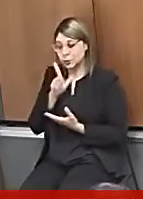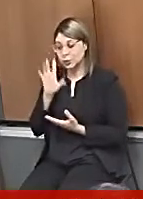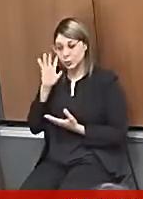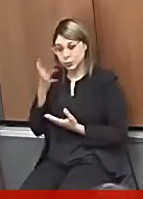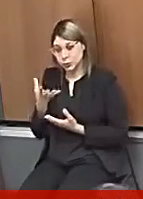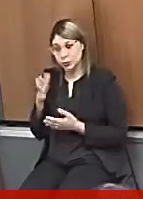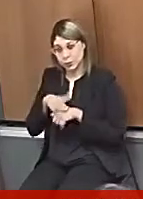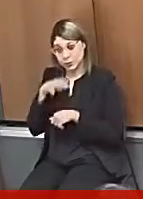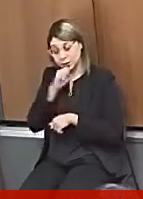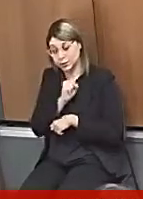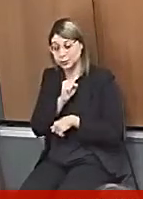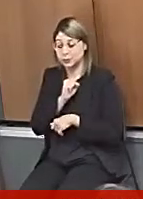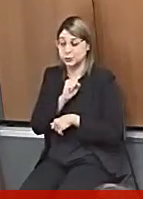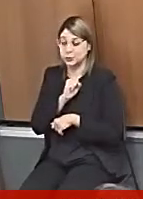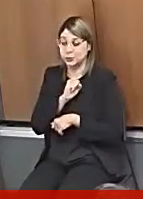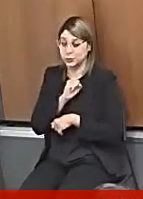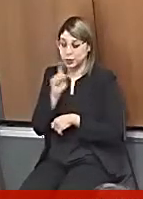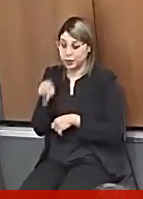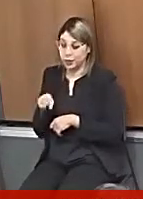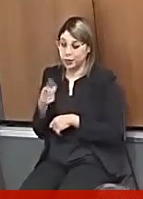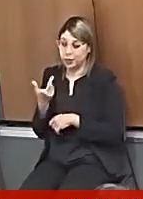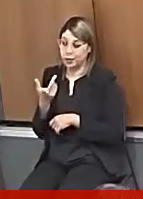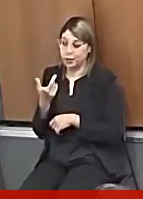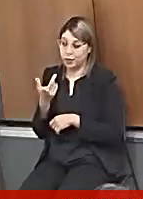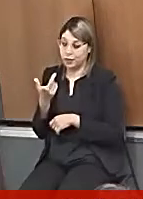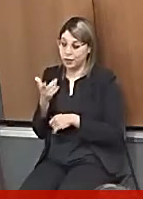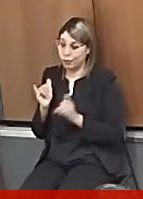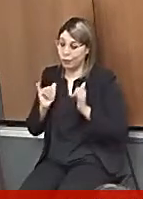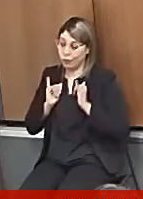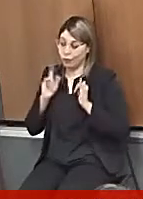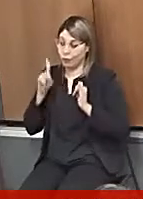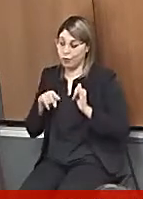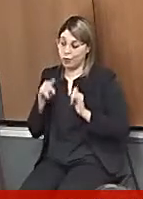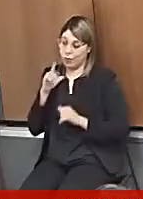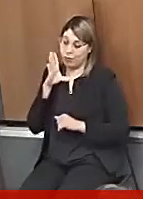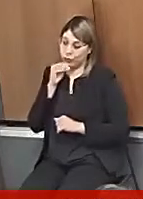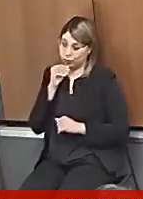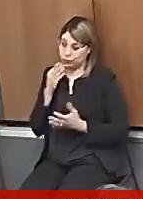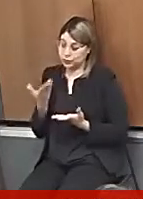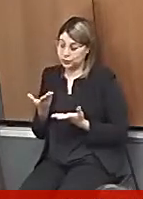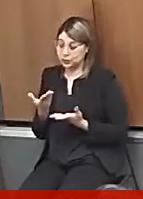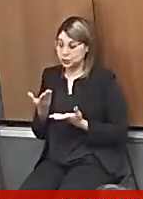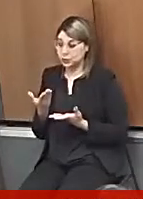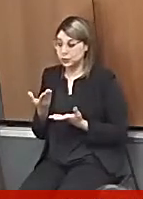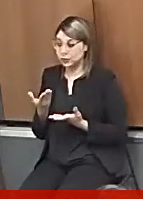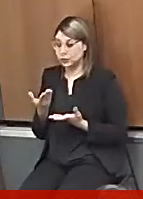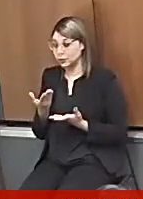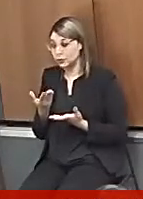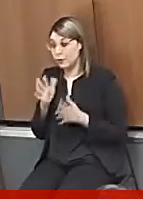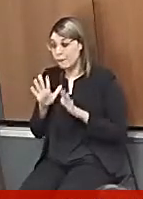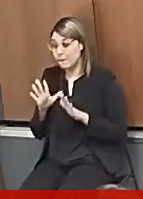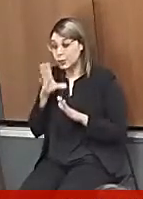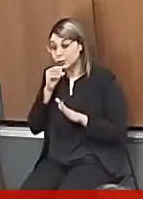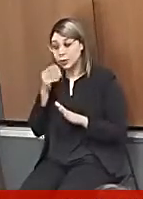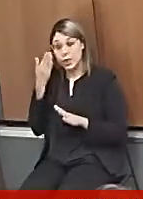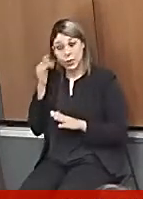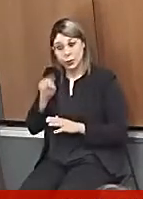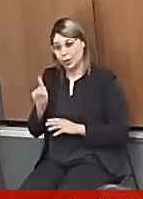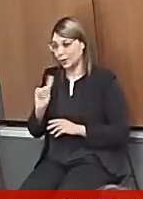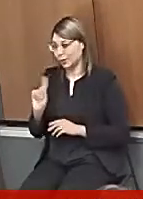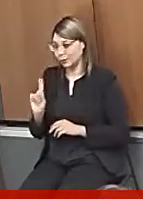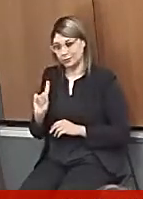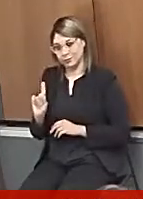resolver mais rápido era uma questão de conforto para o servidor e une o servidor não entendeu